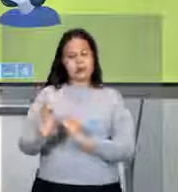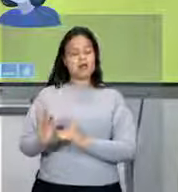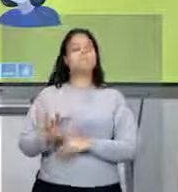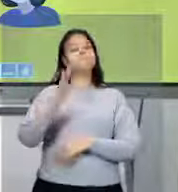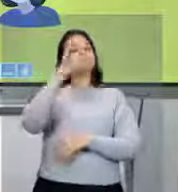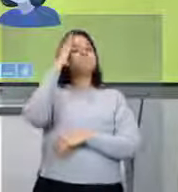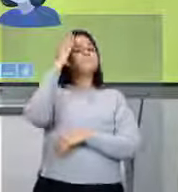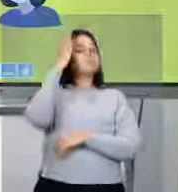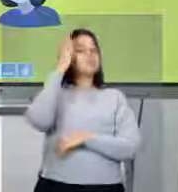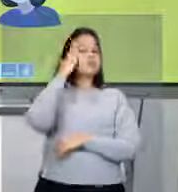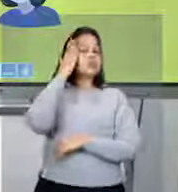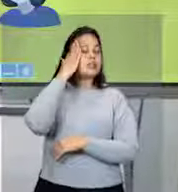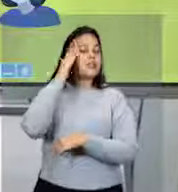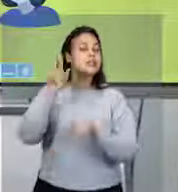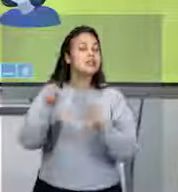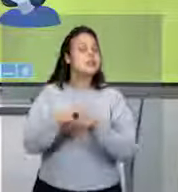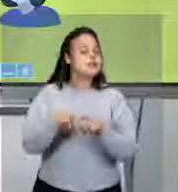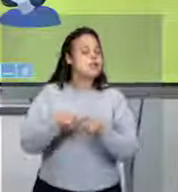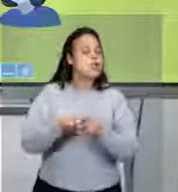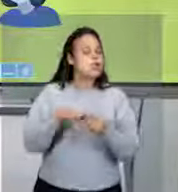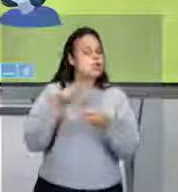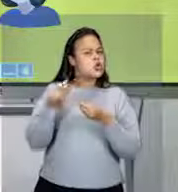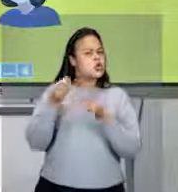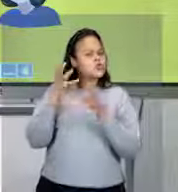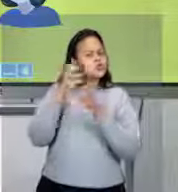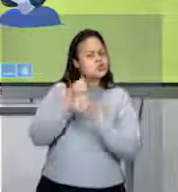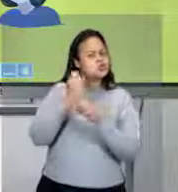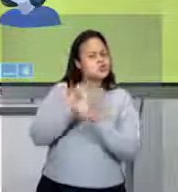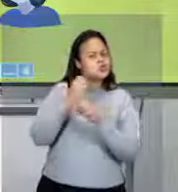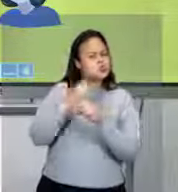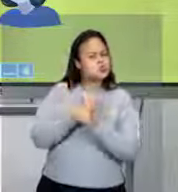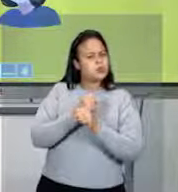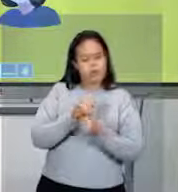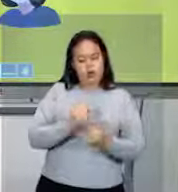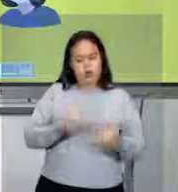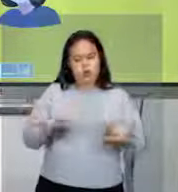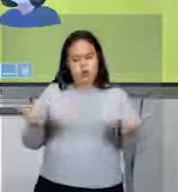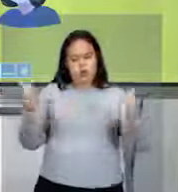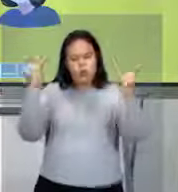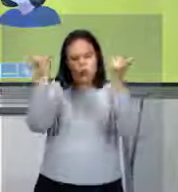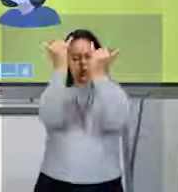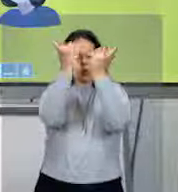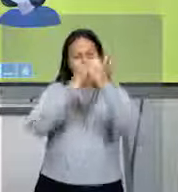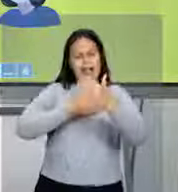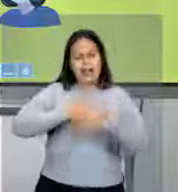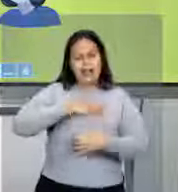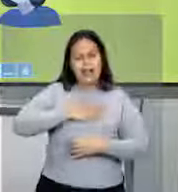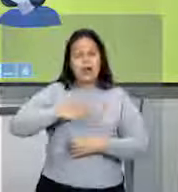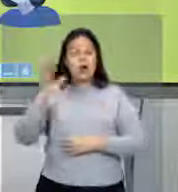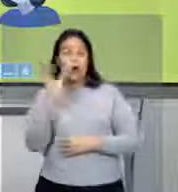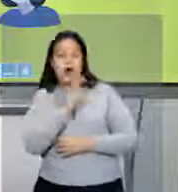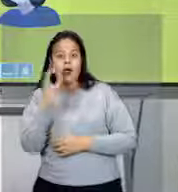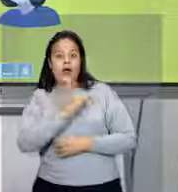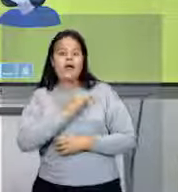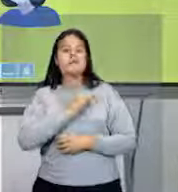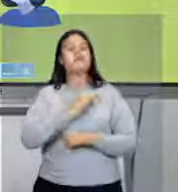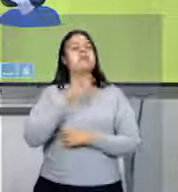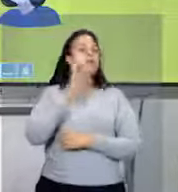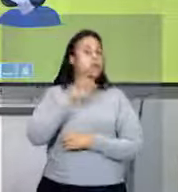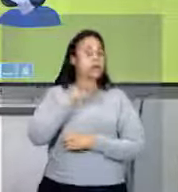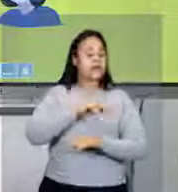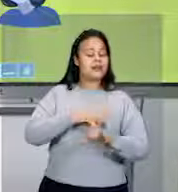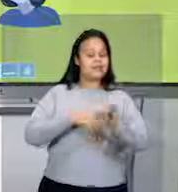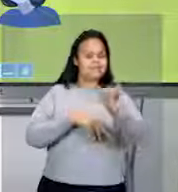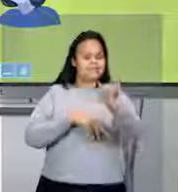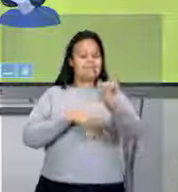Entendemos também como é feito o cálculo da intensidade da corrente elétrica. Lembrando, intensidade da corrente elétrica